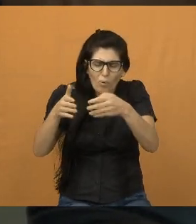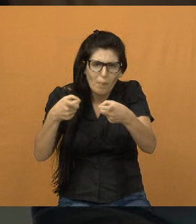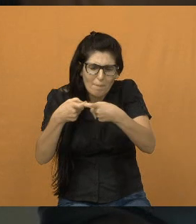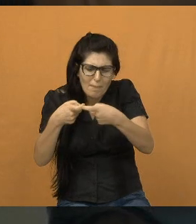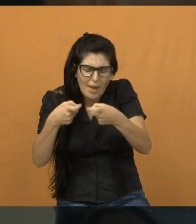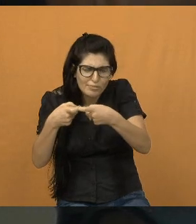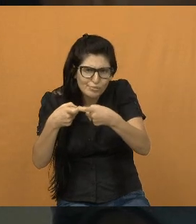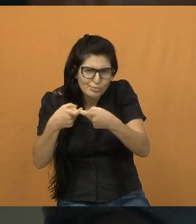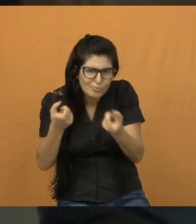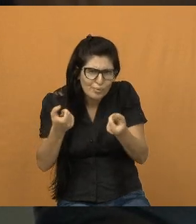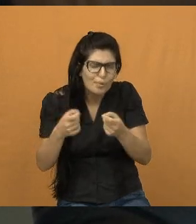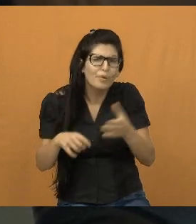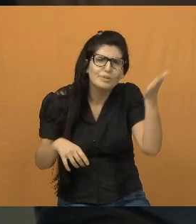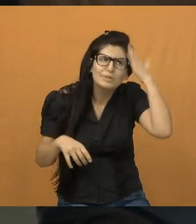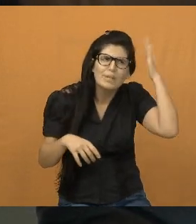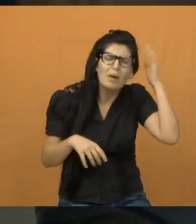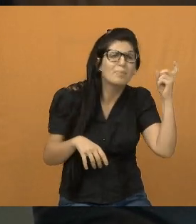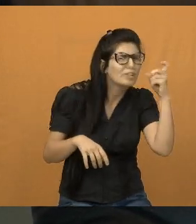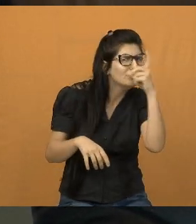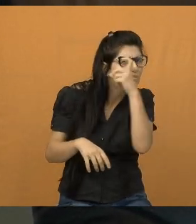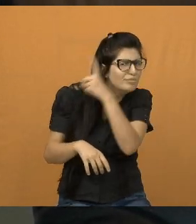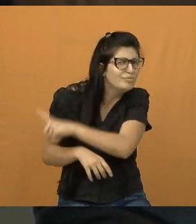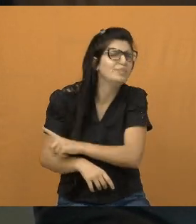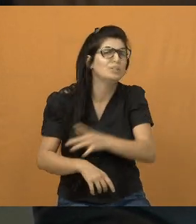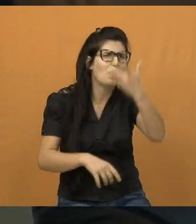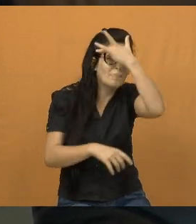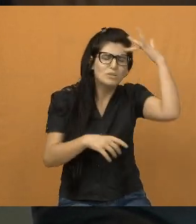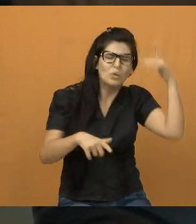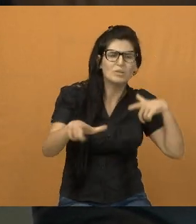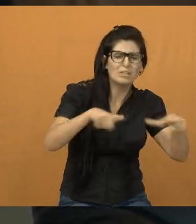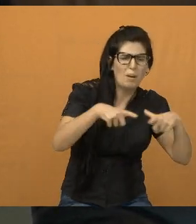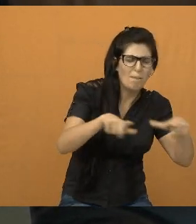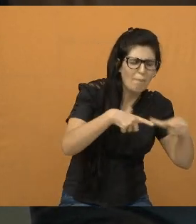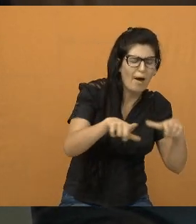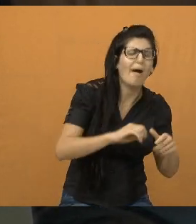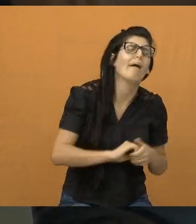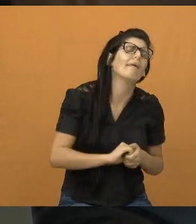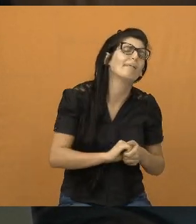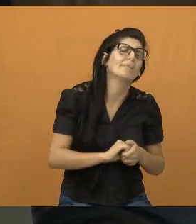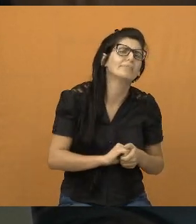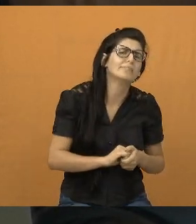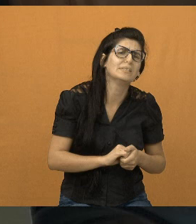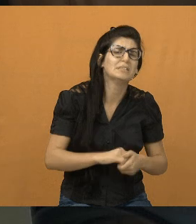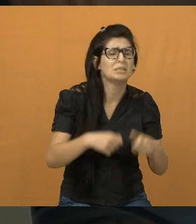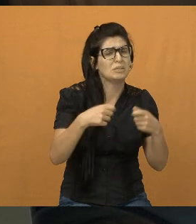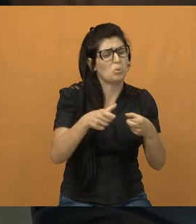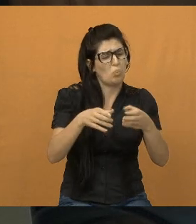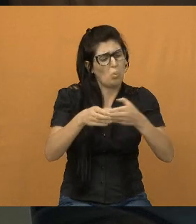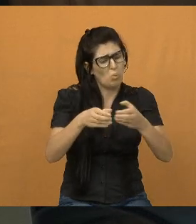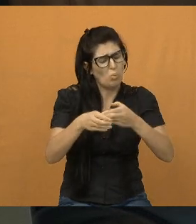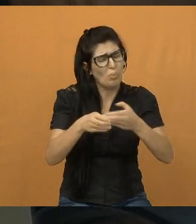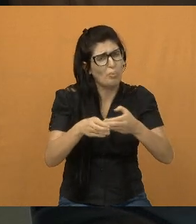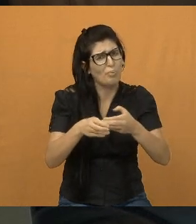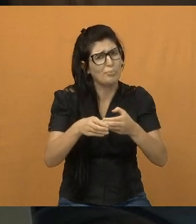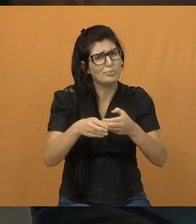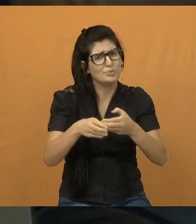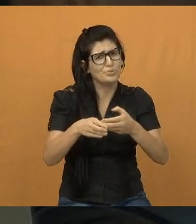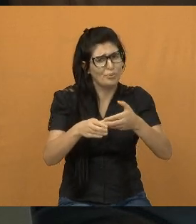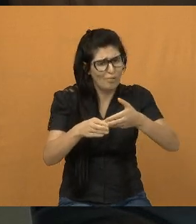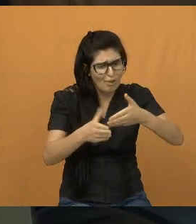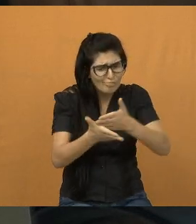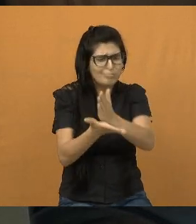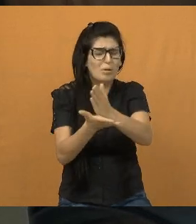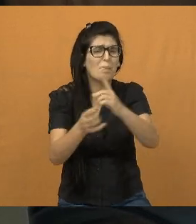que é difícil a contratação através de concurso por causa da remuneração, que infelizmente é muito